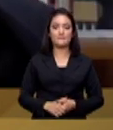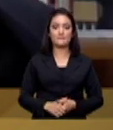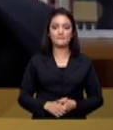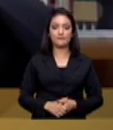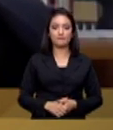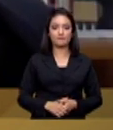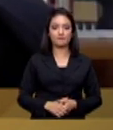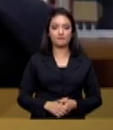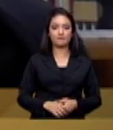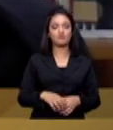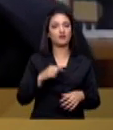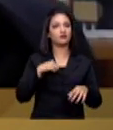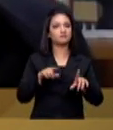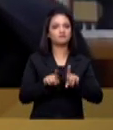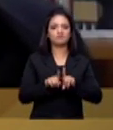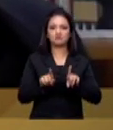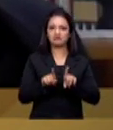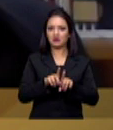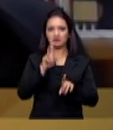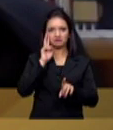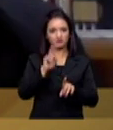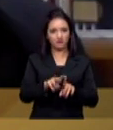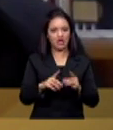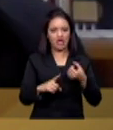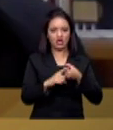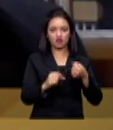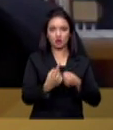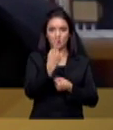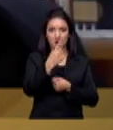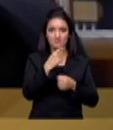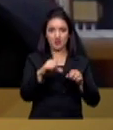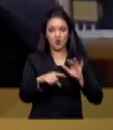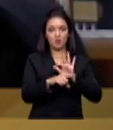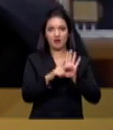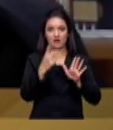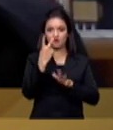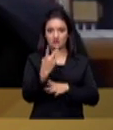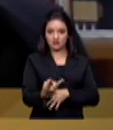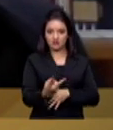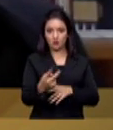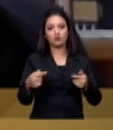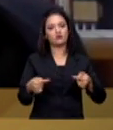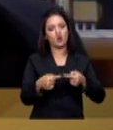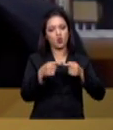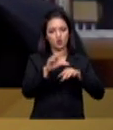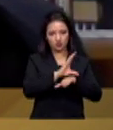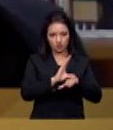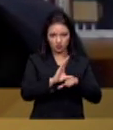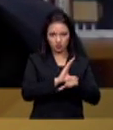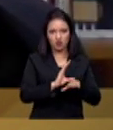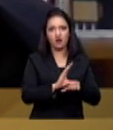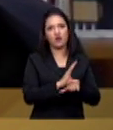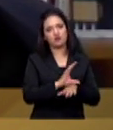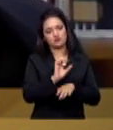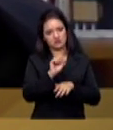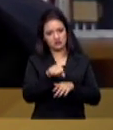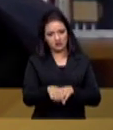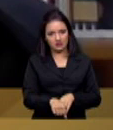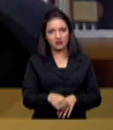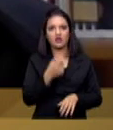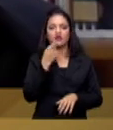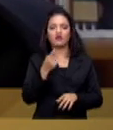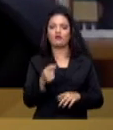não há inconstitucionalidade no artigo 1º, parágrafo 2º, que interdita mandado de segurança contra